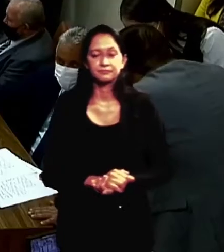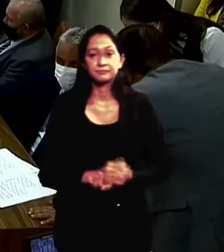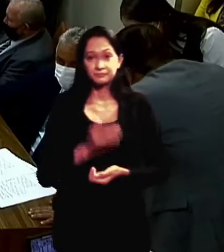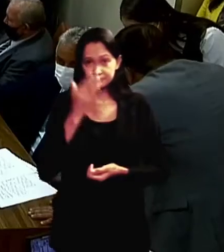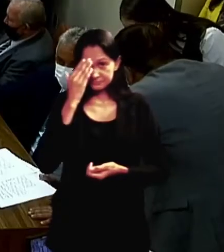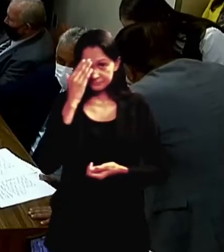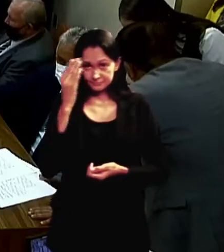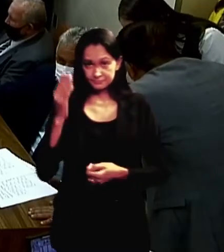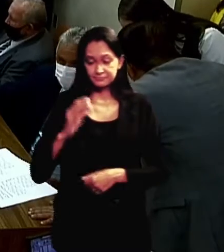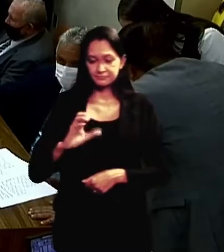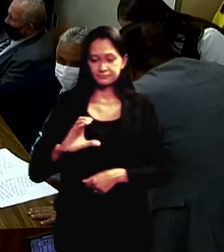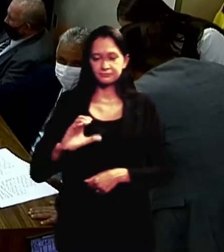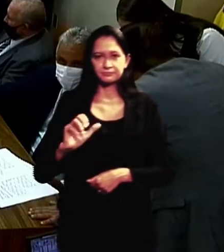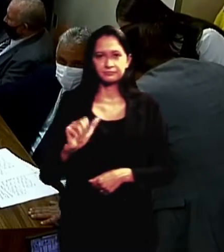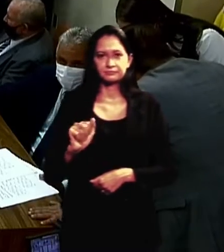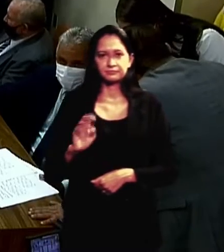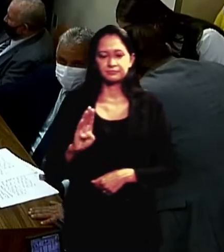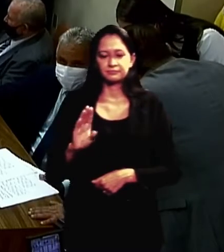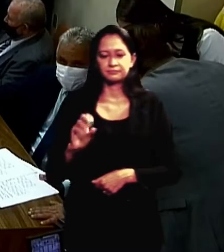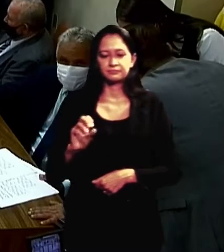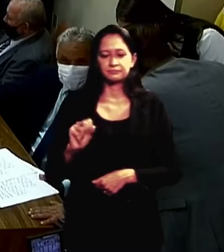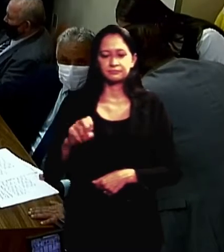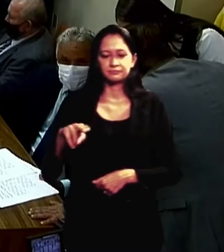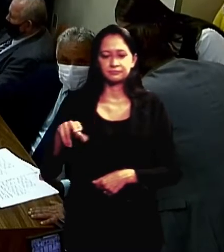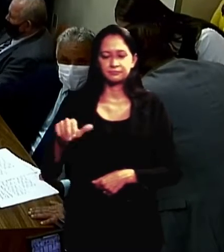Obrigado, vereador Cabocena.